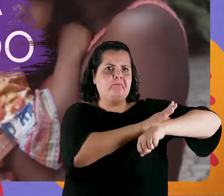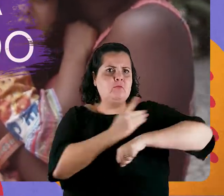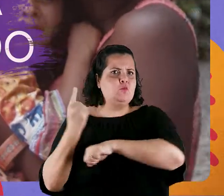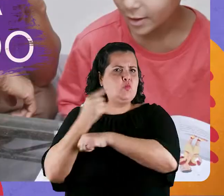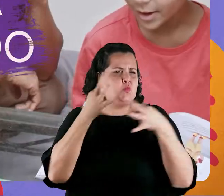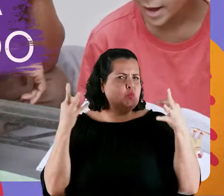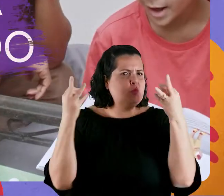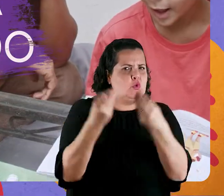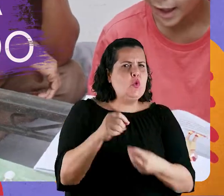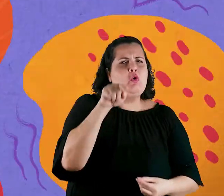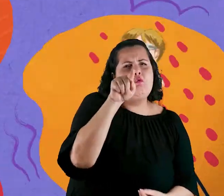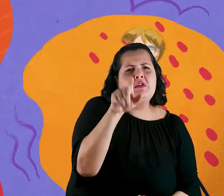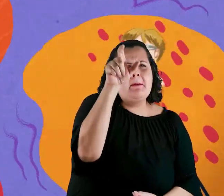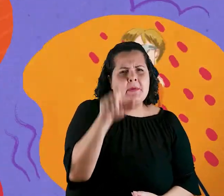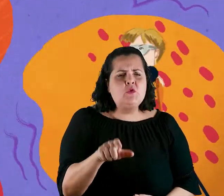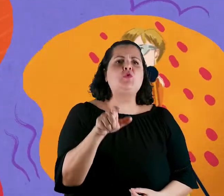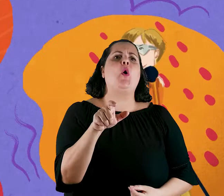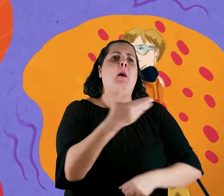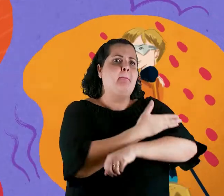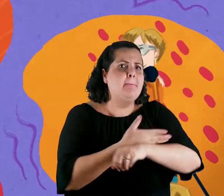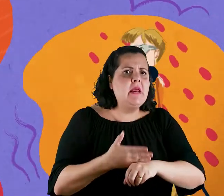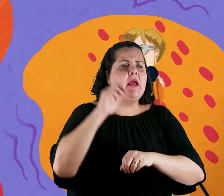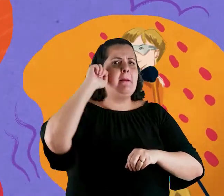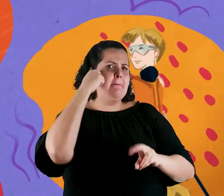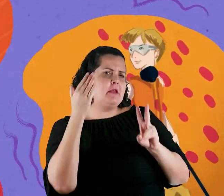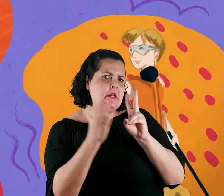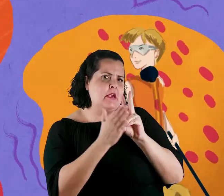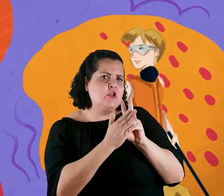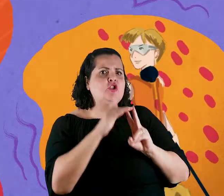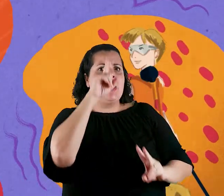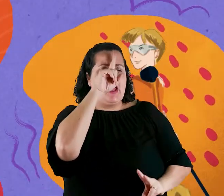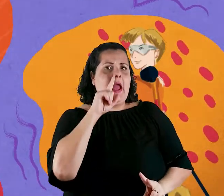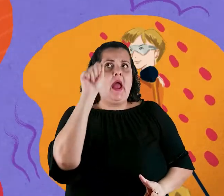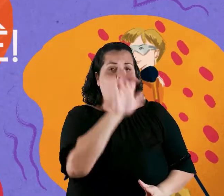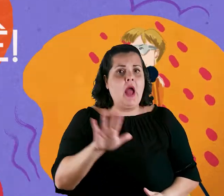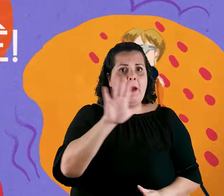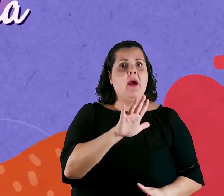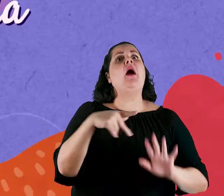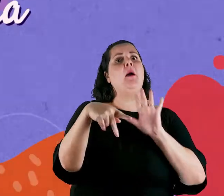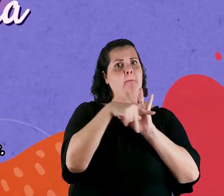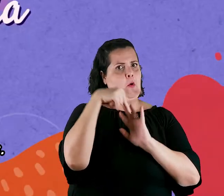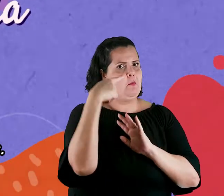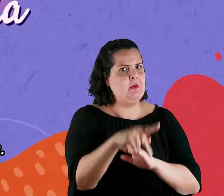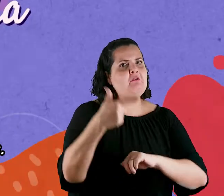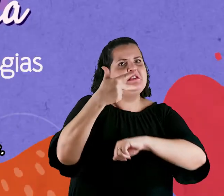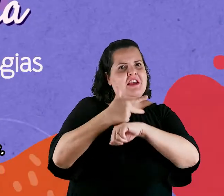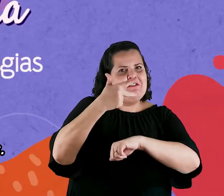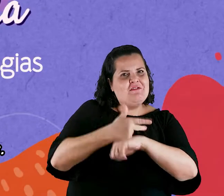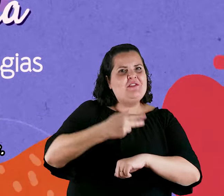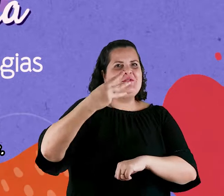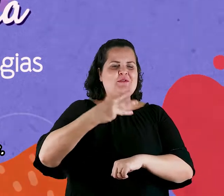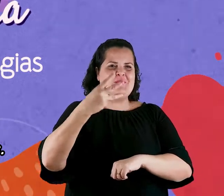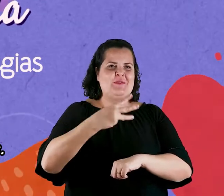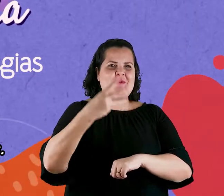é boa para todo mundo se você é branco negro e indígena o amarelo Esse papo é com você Episódio